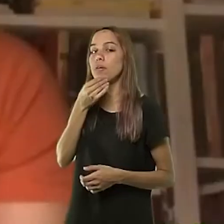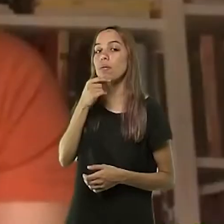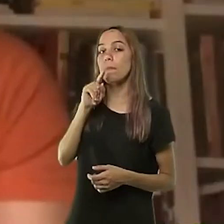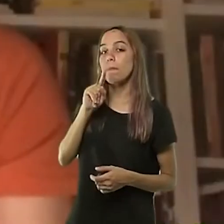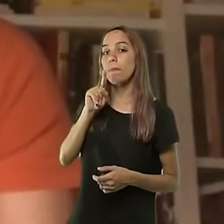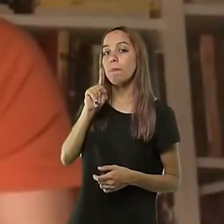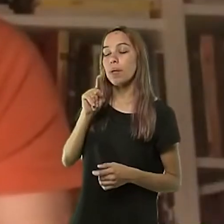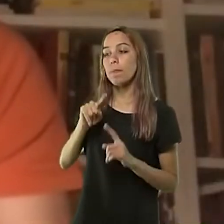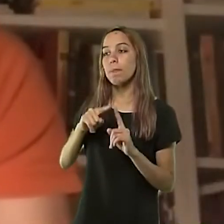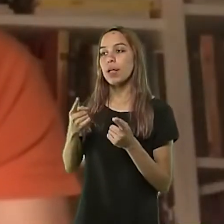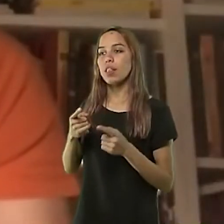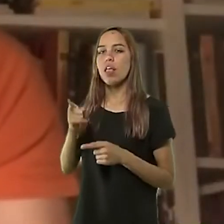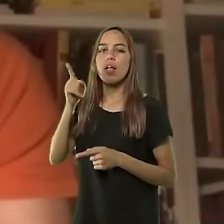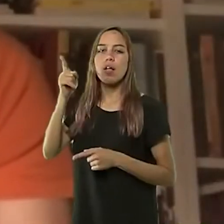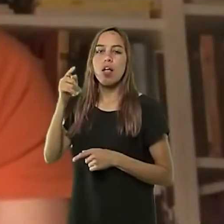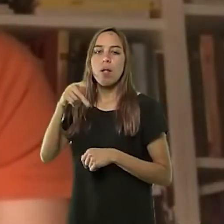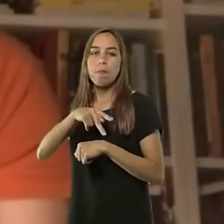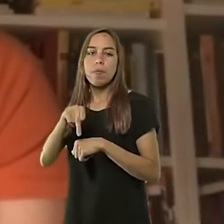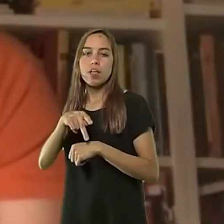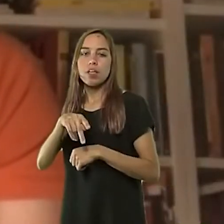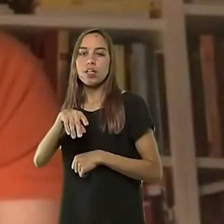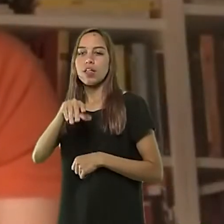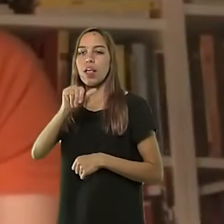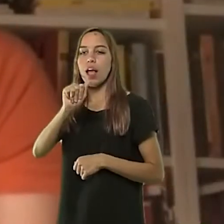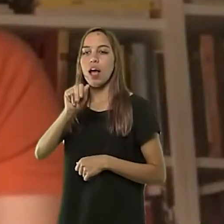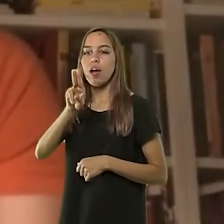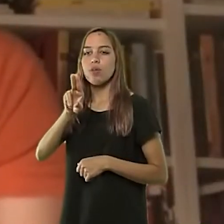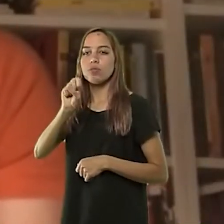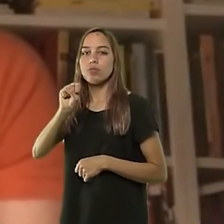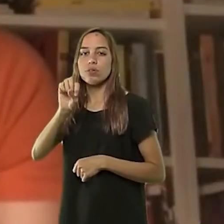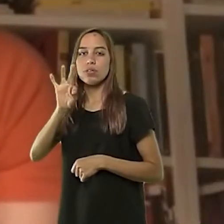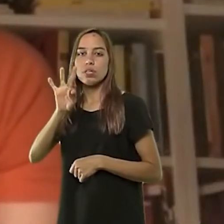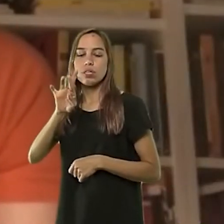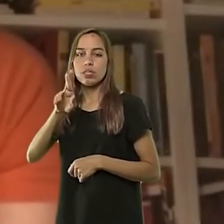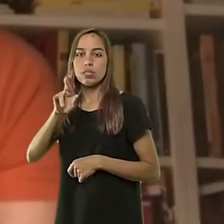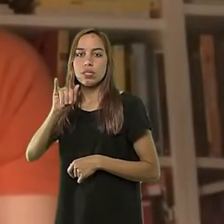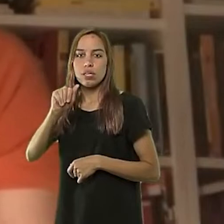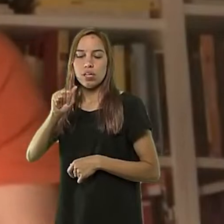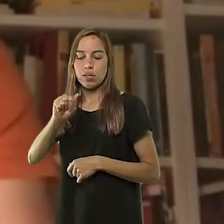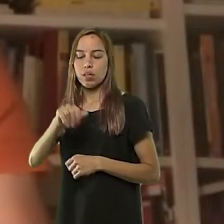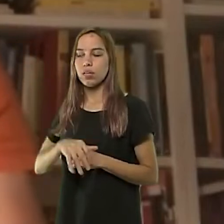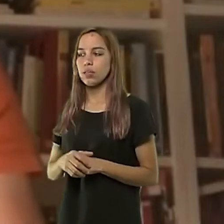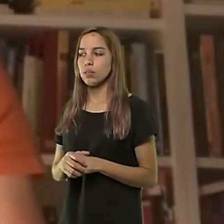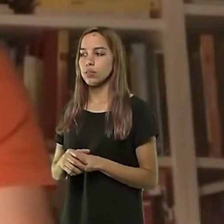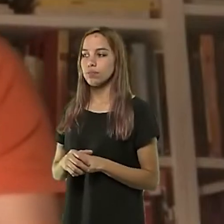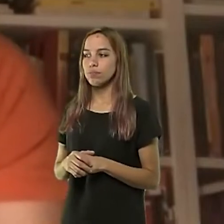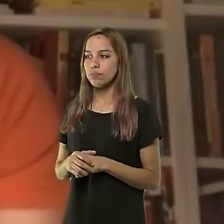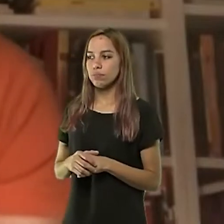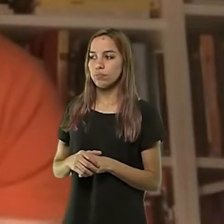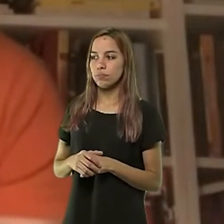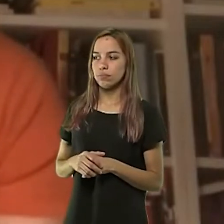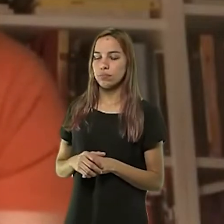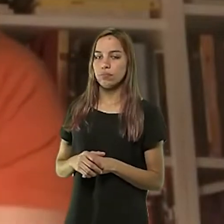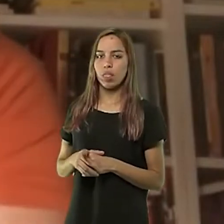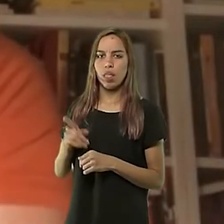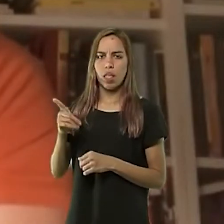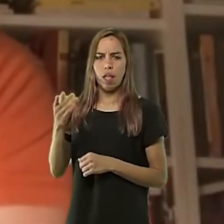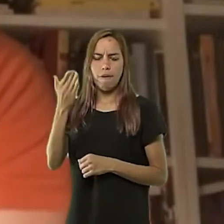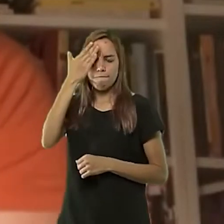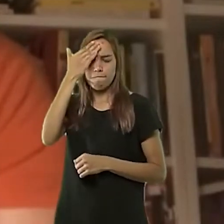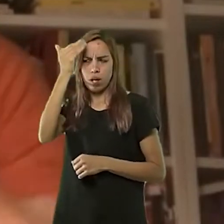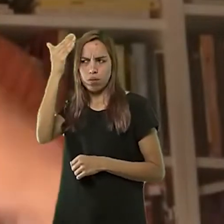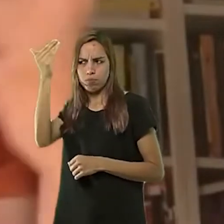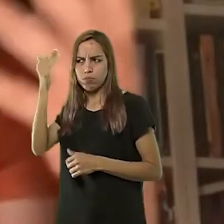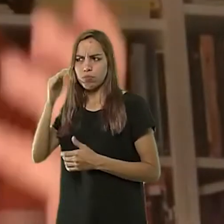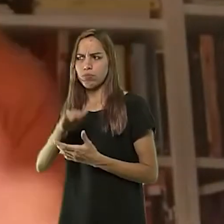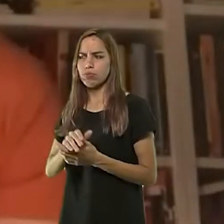austríaco, um dos mais conhecidos à época, juntamente com Egon Schiele e com